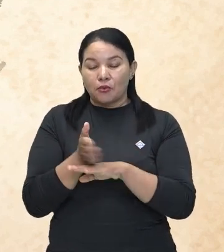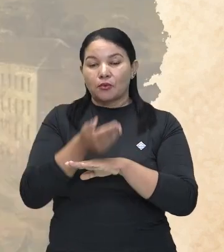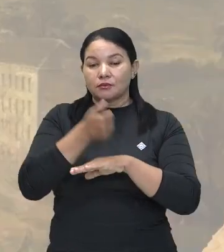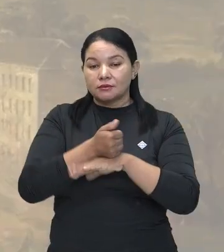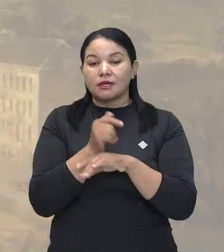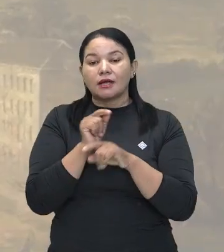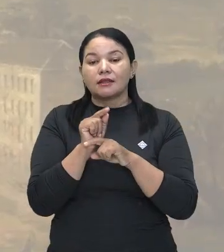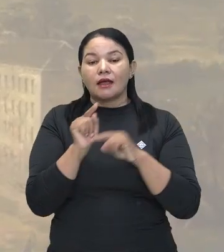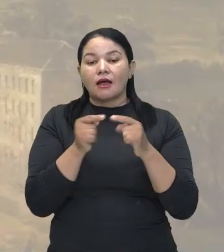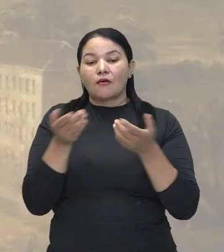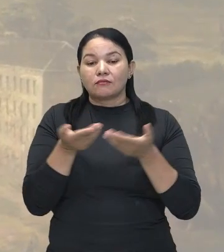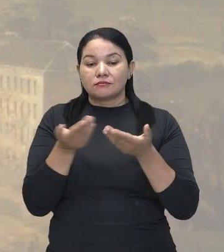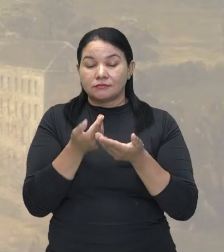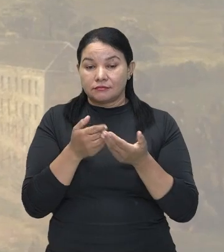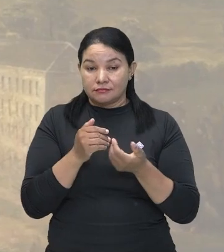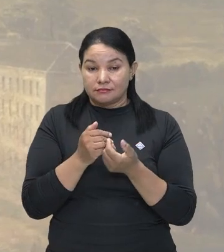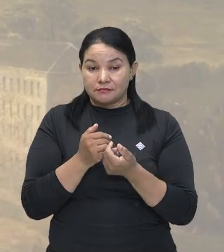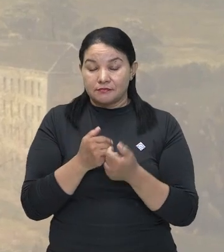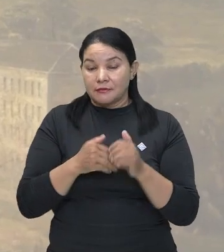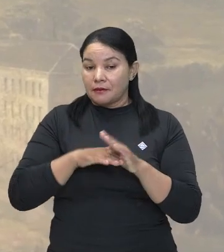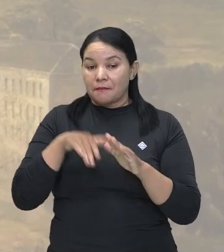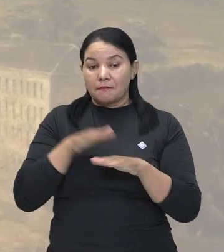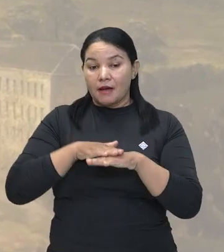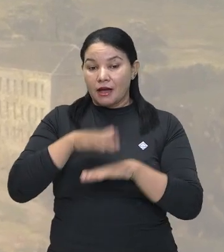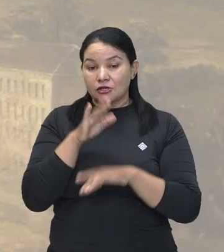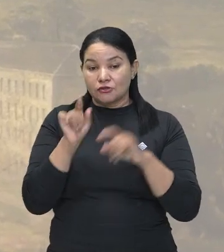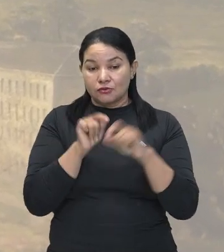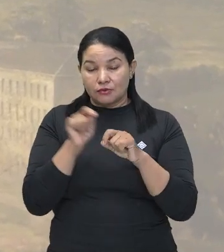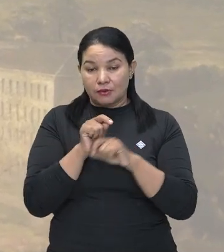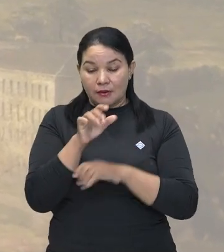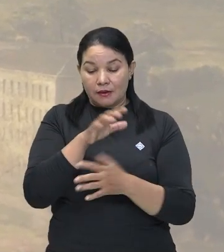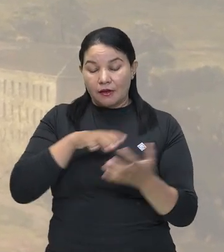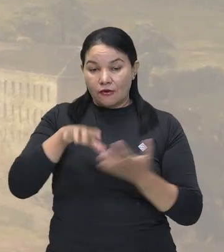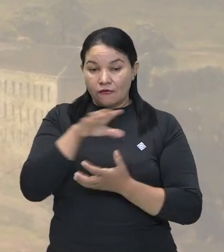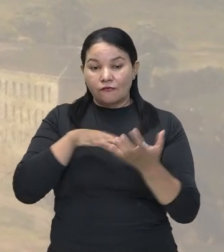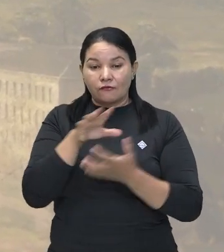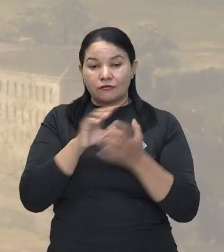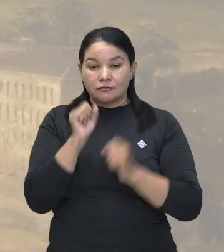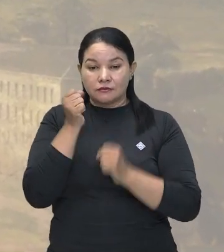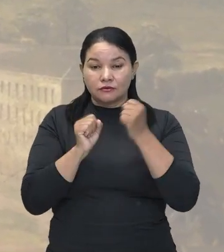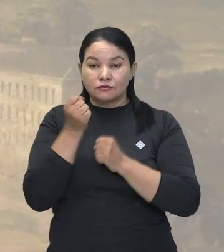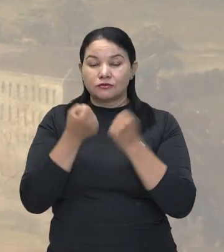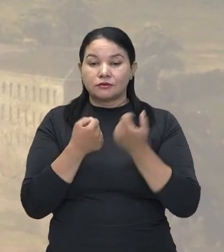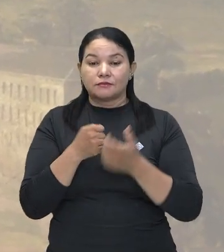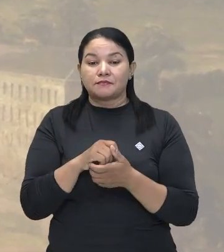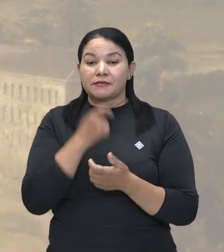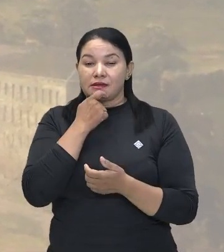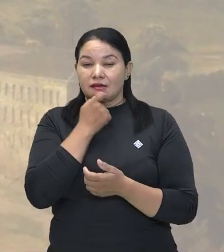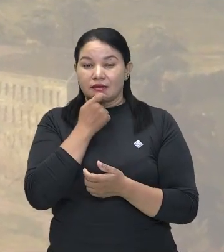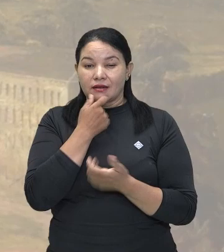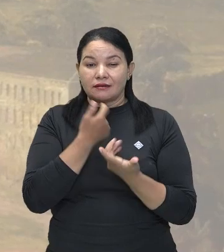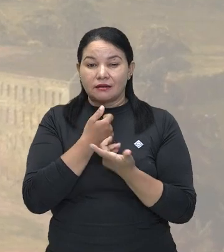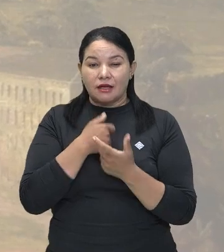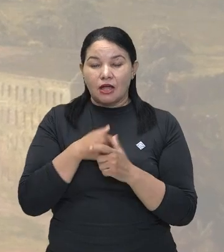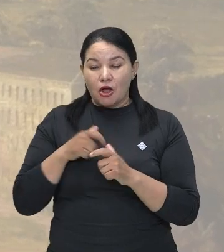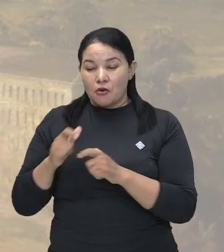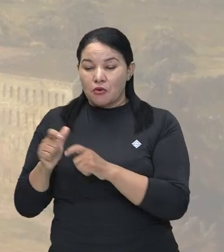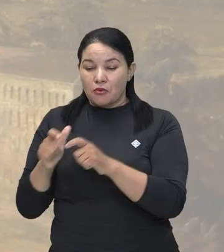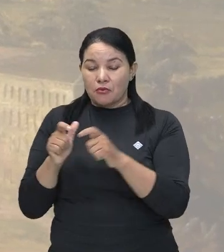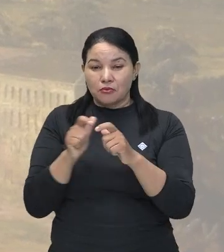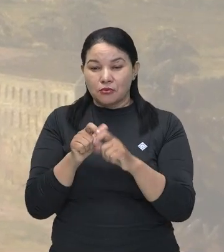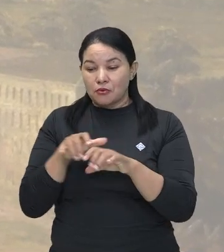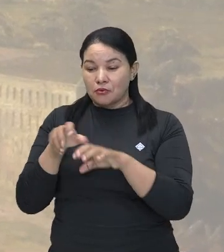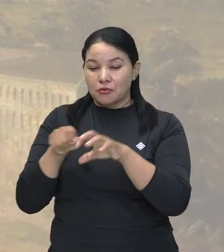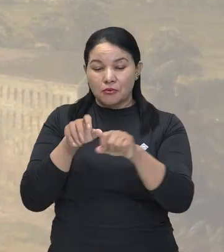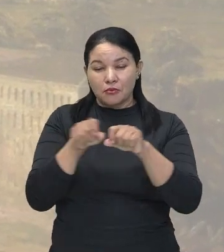intensificou durante a Revolução Industrial. A Inglaterra explorando muito mais essas regiões e aumentando ali o